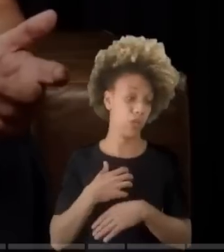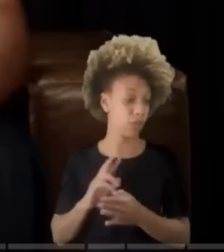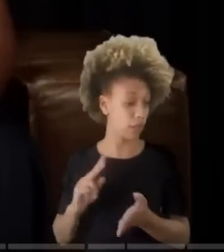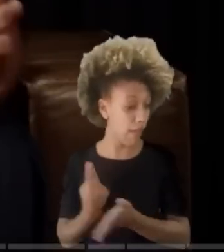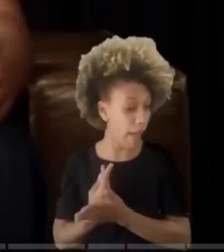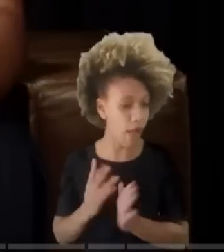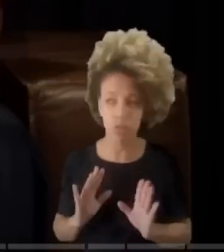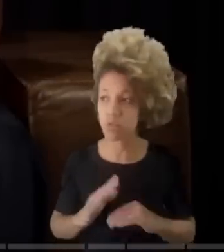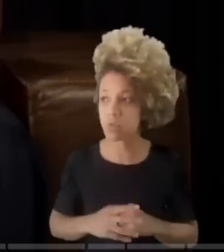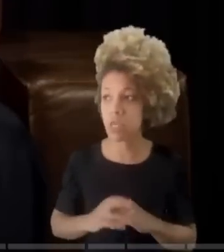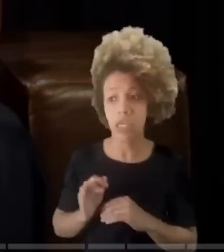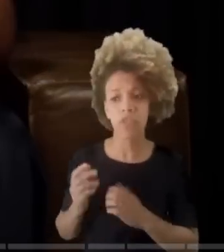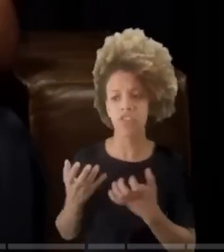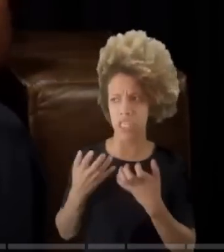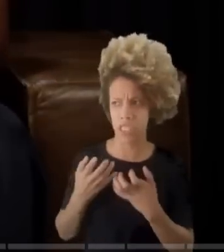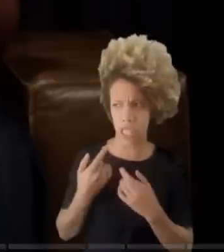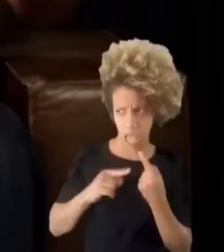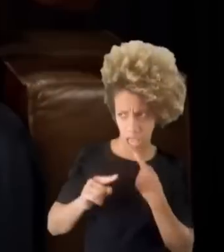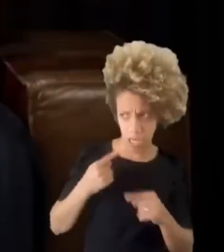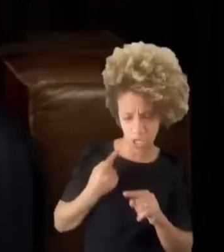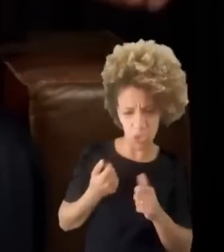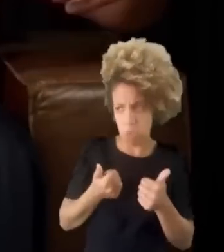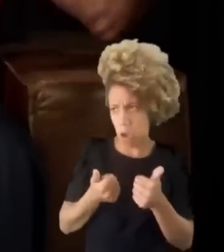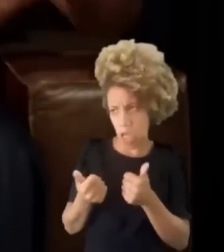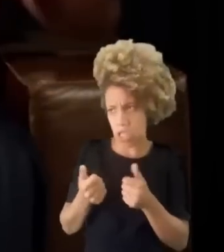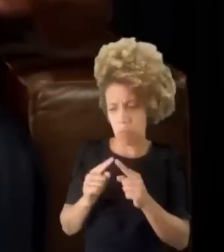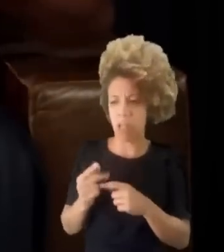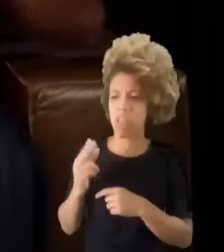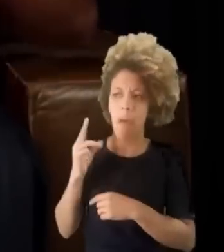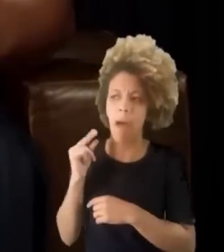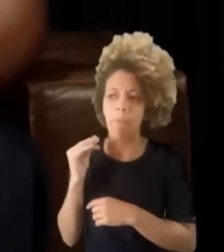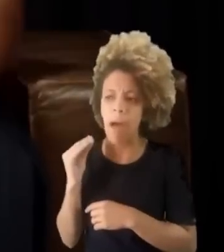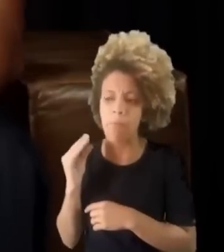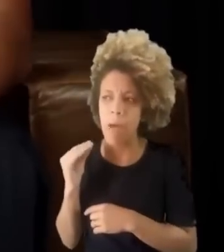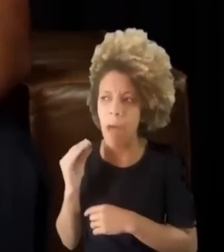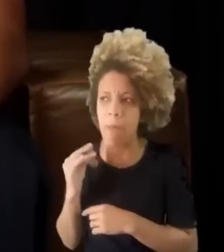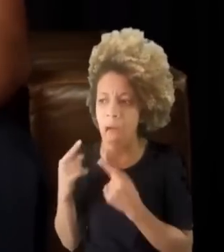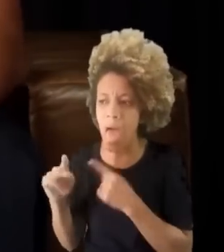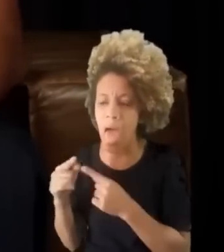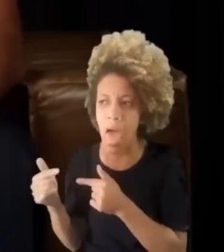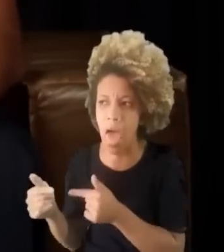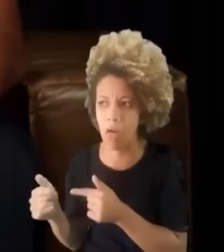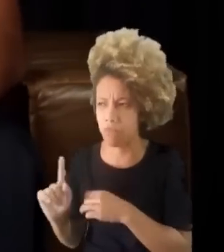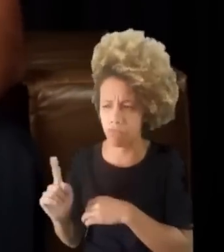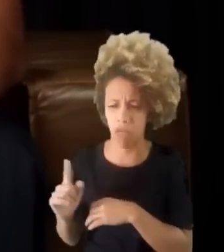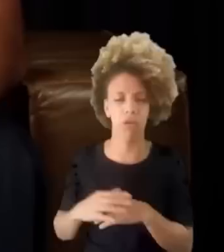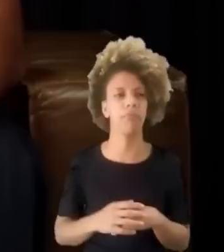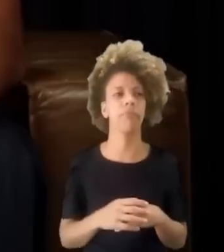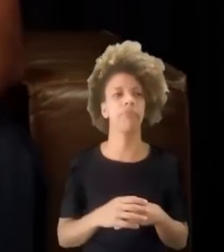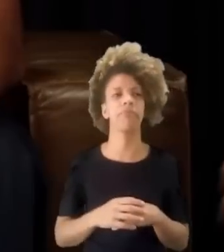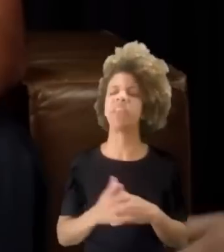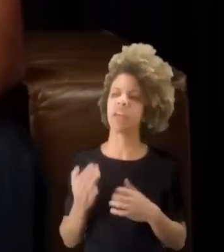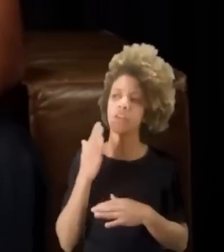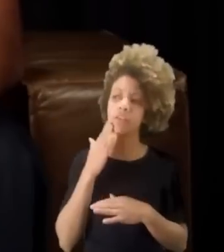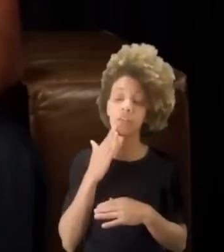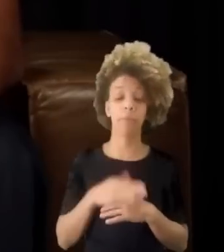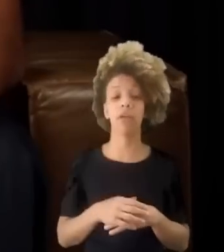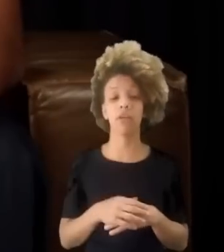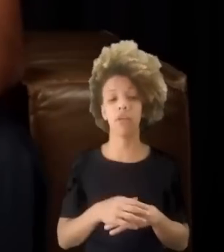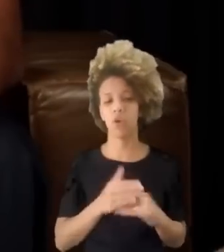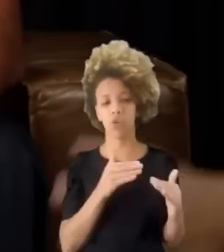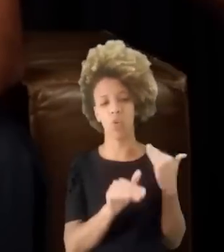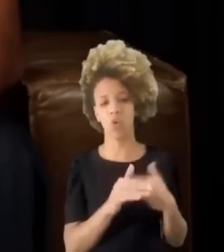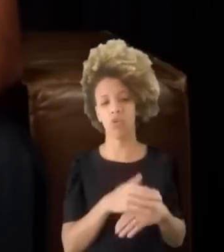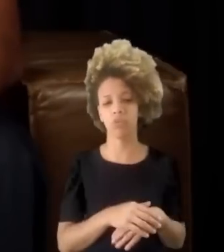e é isso se você quiser ver a crítica beleza eu acho que eu tenho que ficar na sua orelha tá ligado mano enchendo o seu saco e aí eu falei mano quer saber isso